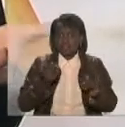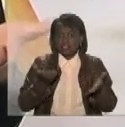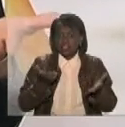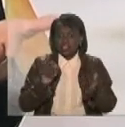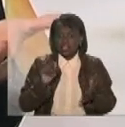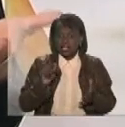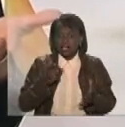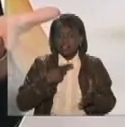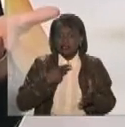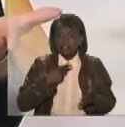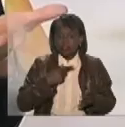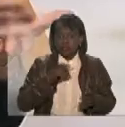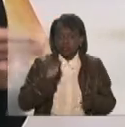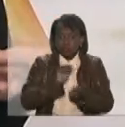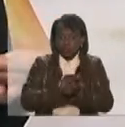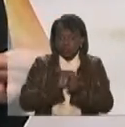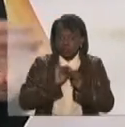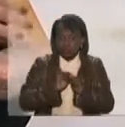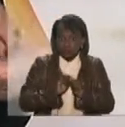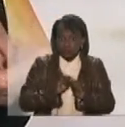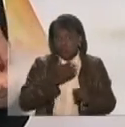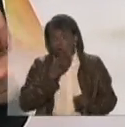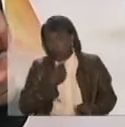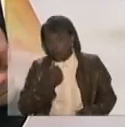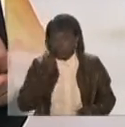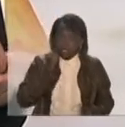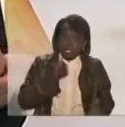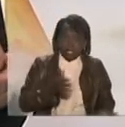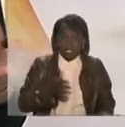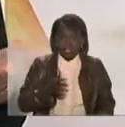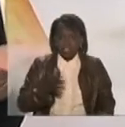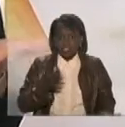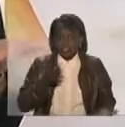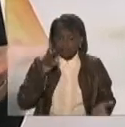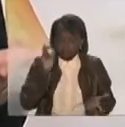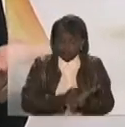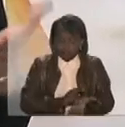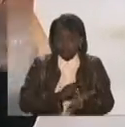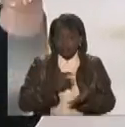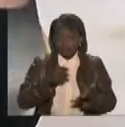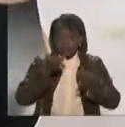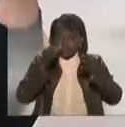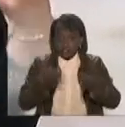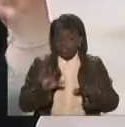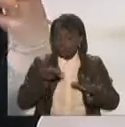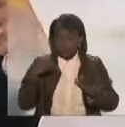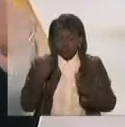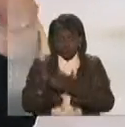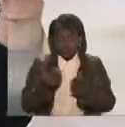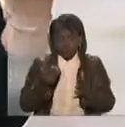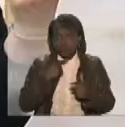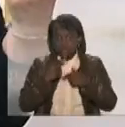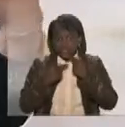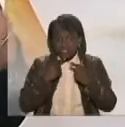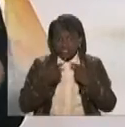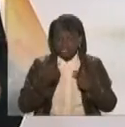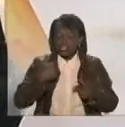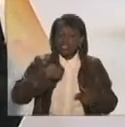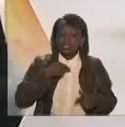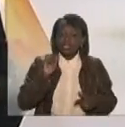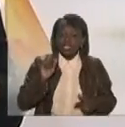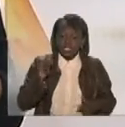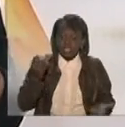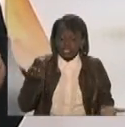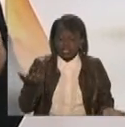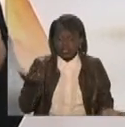o meu parceiro sexual? É homem, é mulher, né? Validar todas essas questões. E assim, quem eu